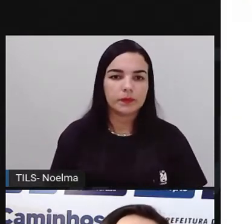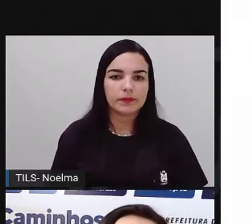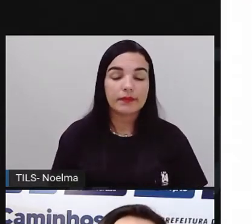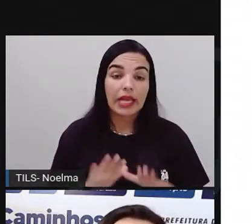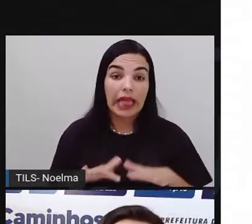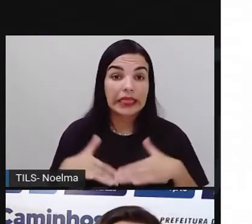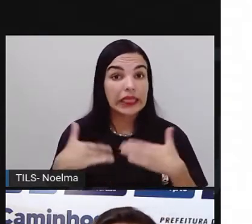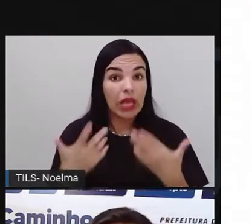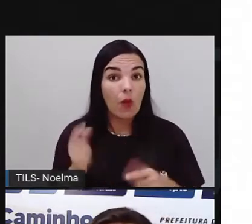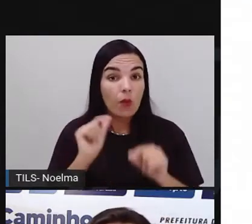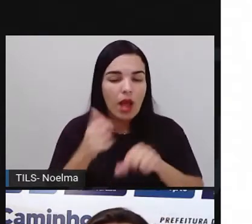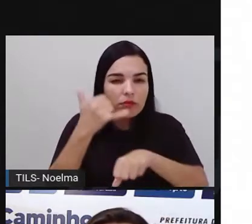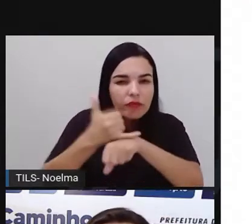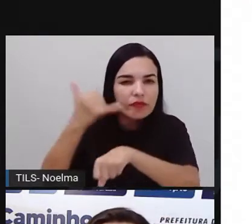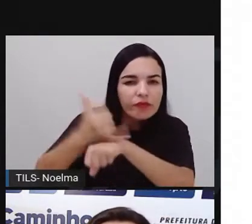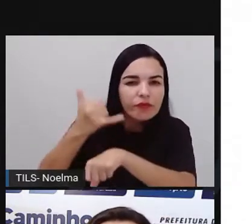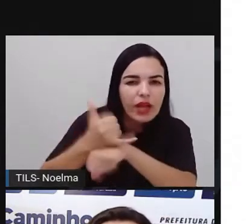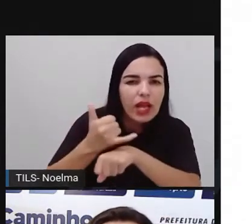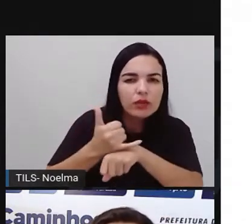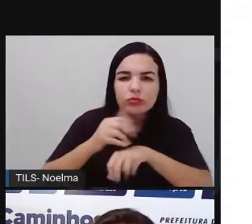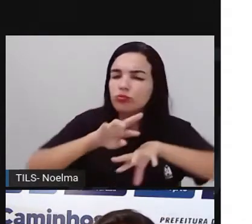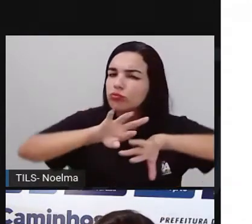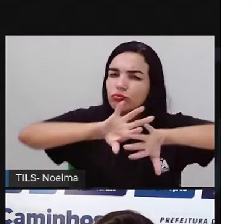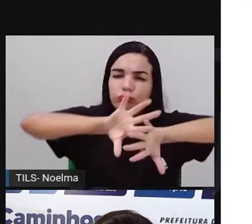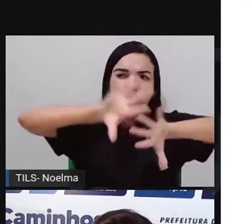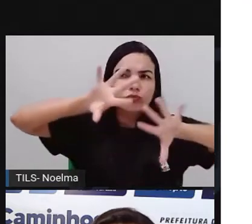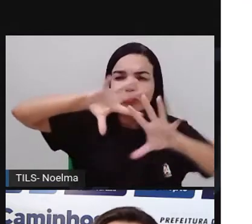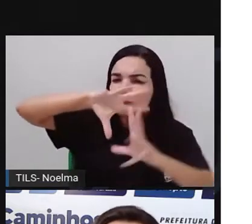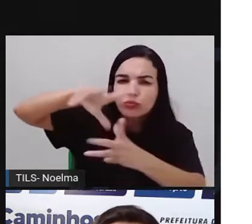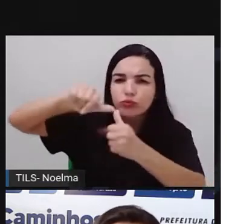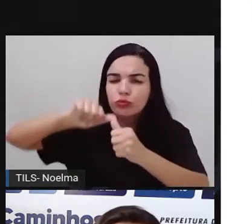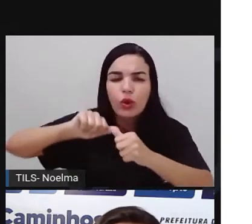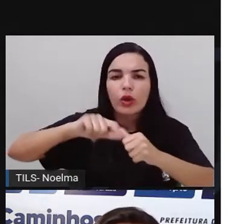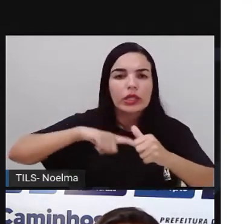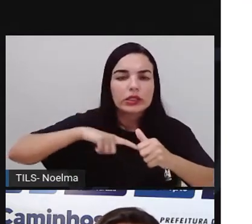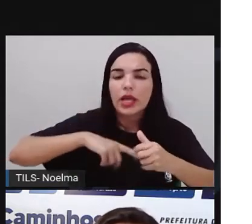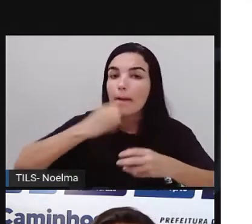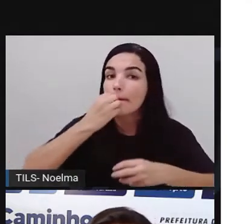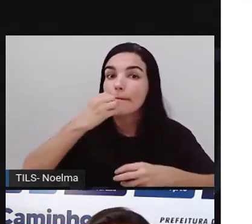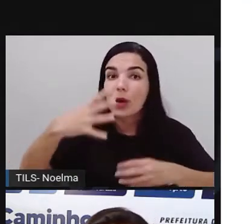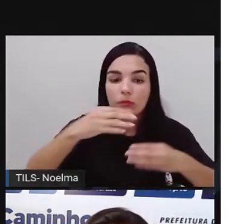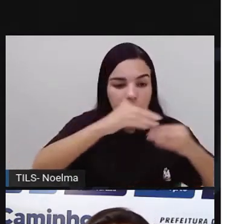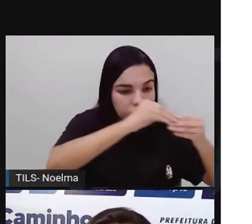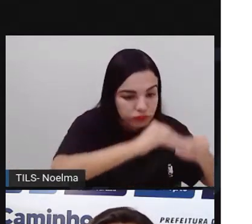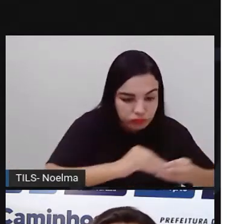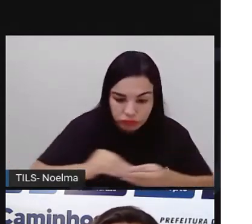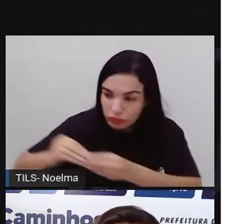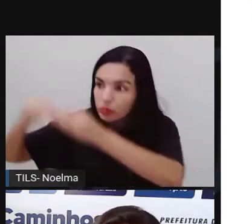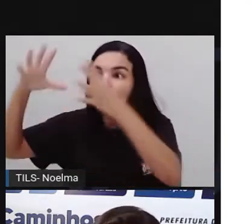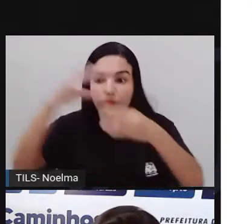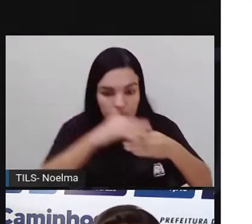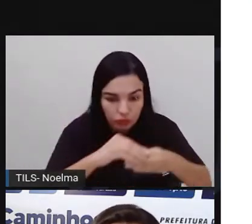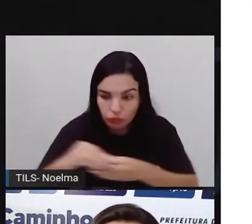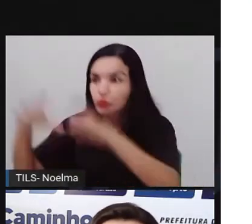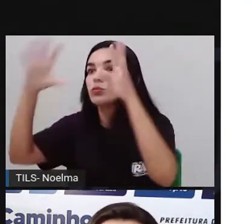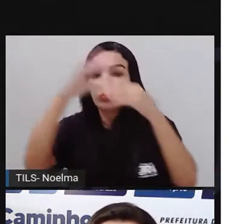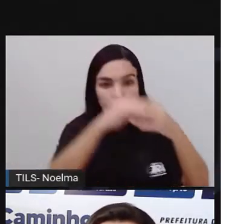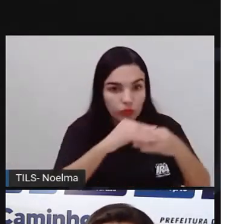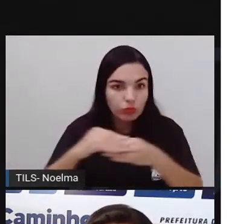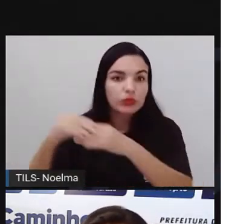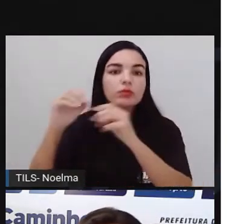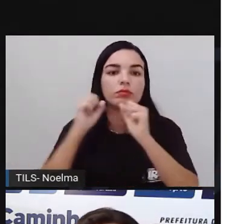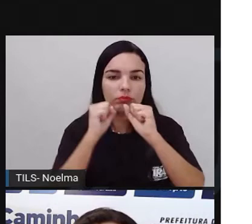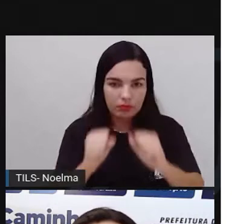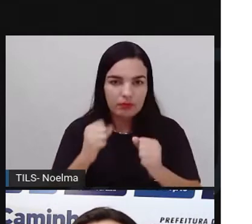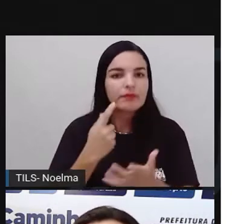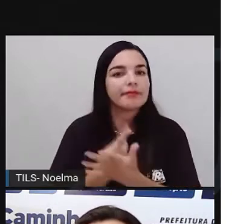Então, os metais, em geral, são ótimos condutores de eletricidade. Neles, os elétrons, que são as